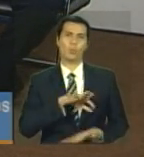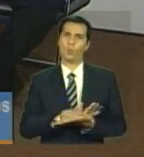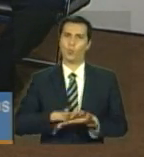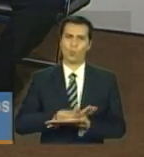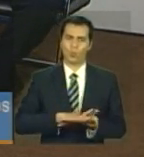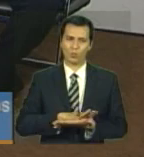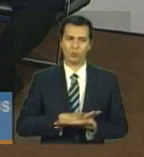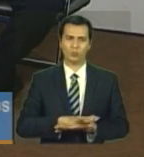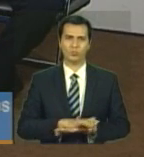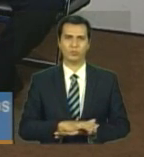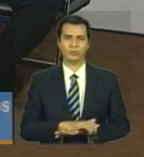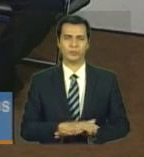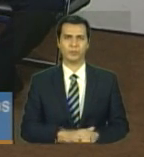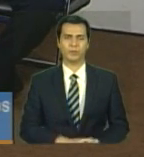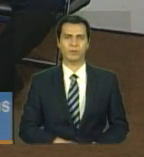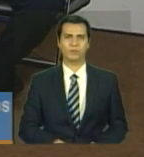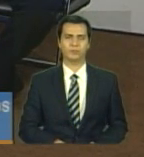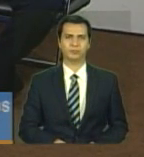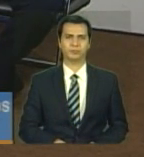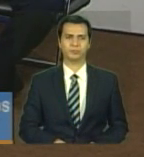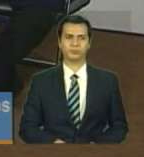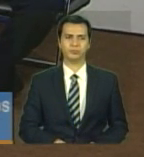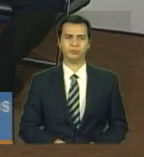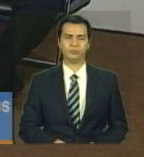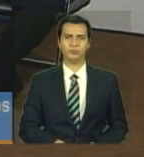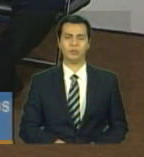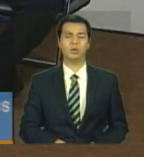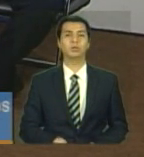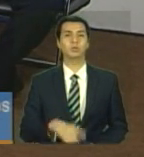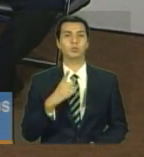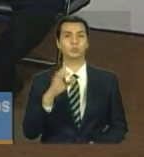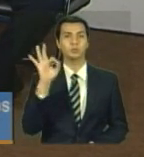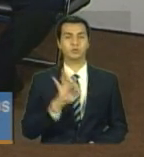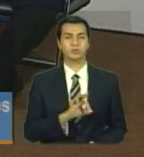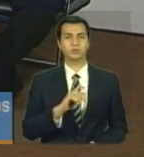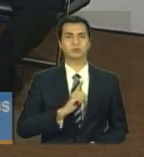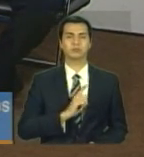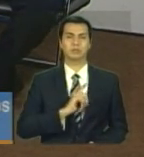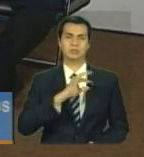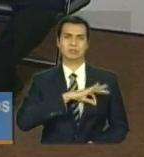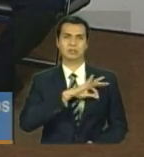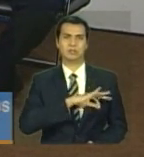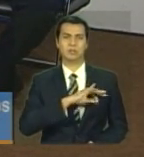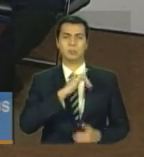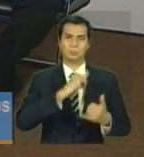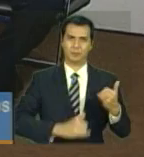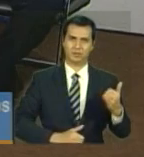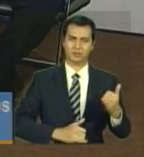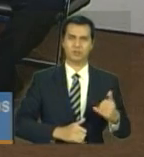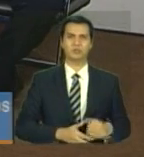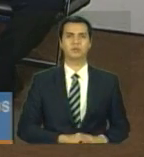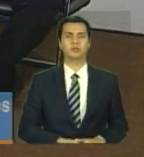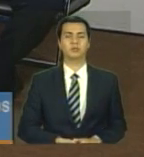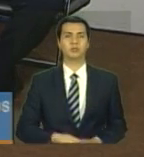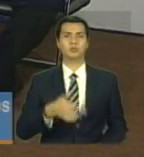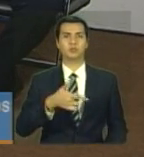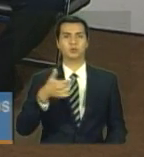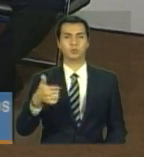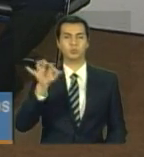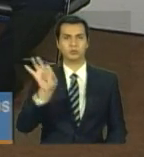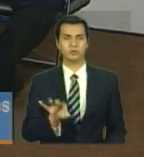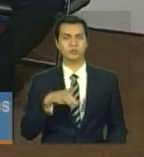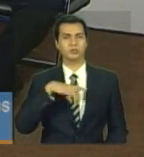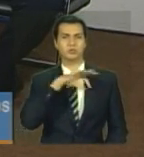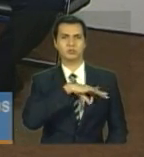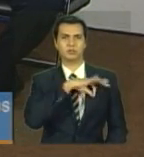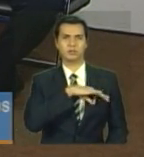né, de um quarto a meio salário mínimo, né? E 20%, né, que é ganho até um salário